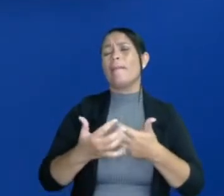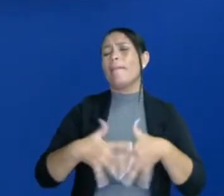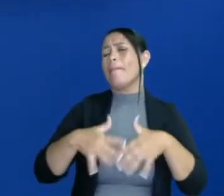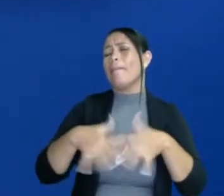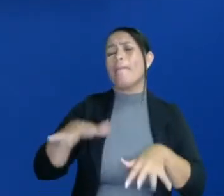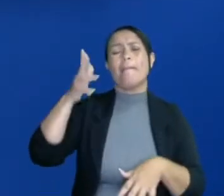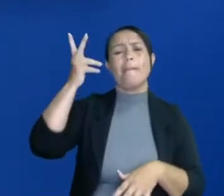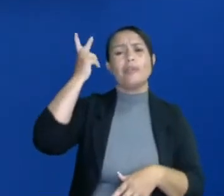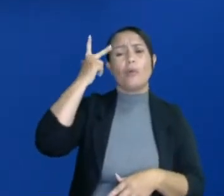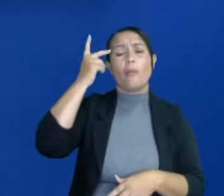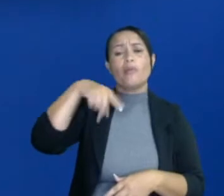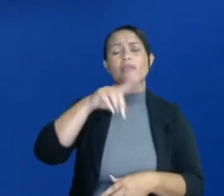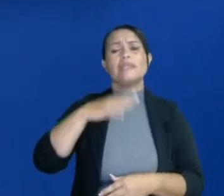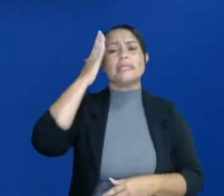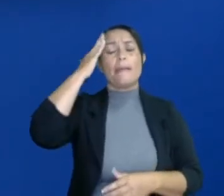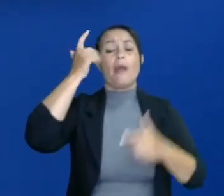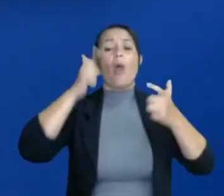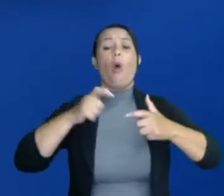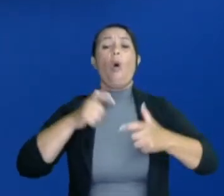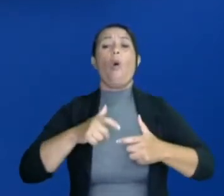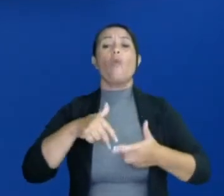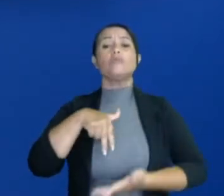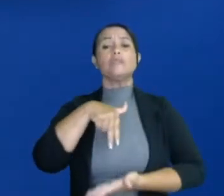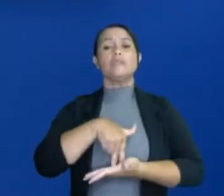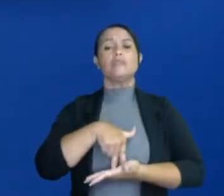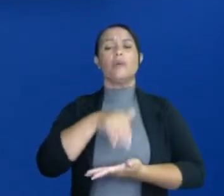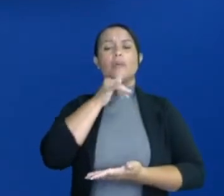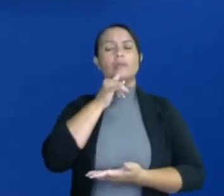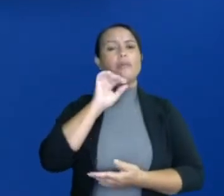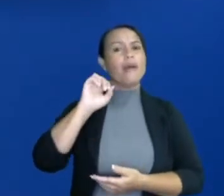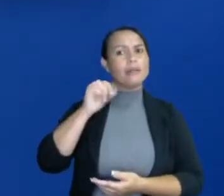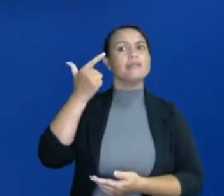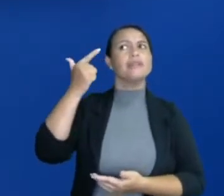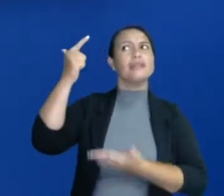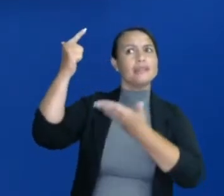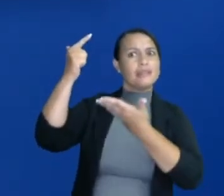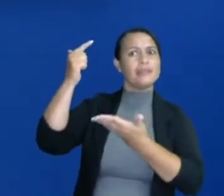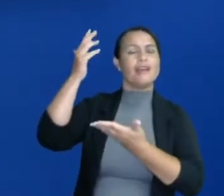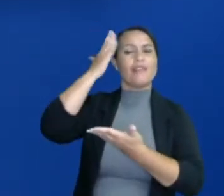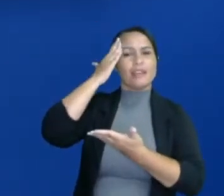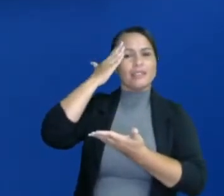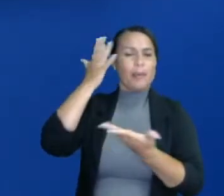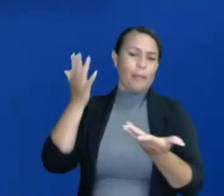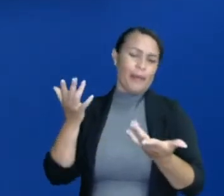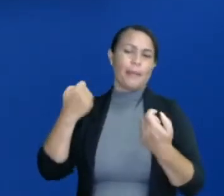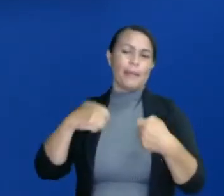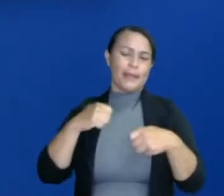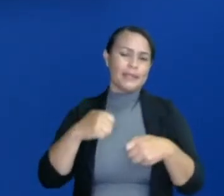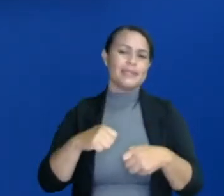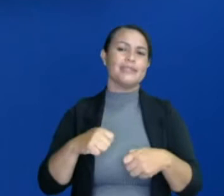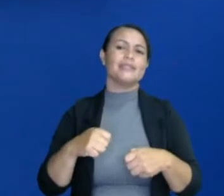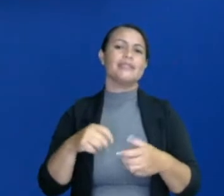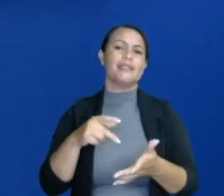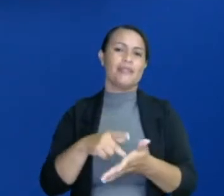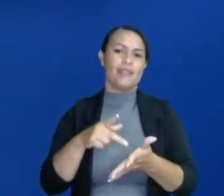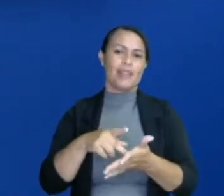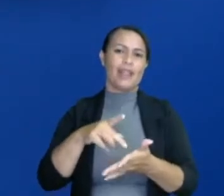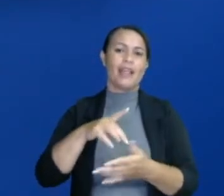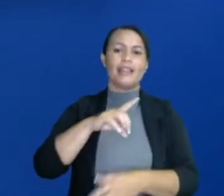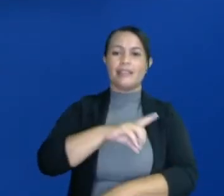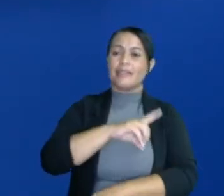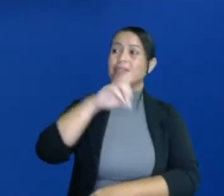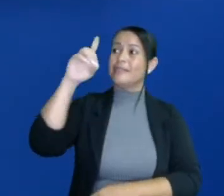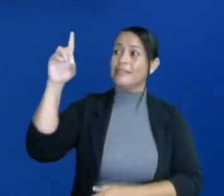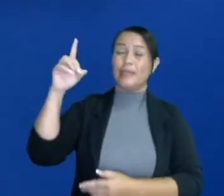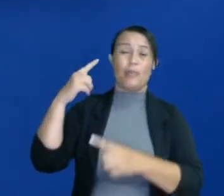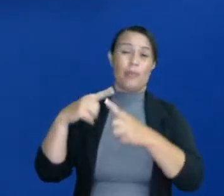se posicionar em qualquer lugar que você esteja. Contanto que, logicamente, o Sol esteja disponível, então seria necessário estar, né, no período diurno.